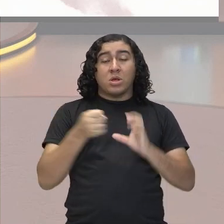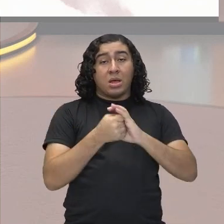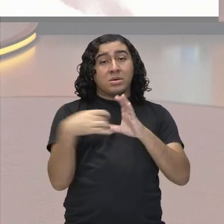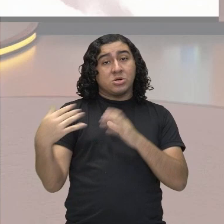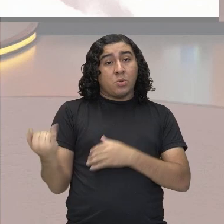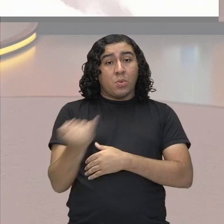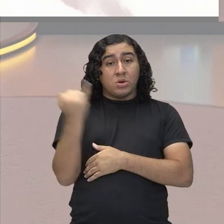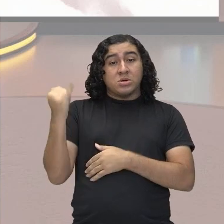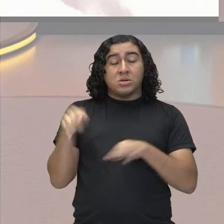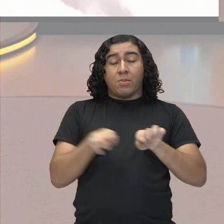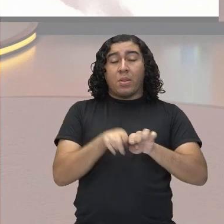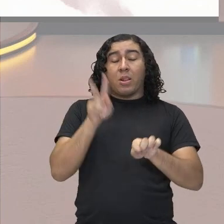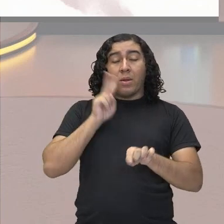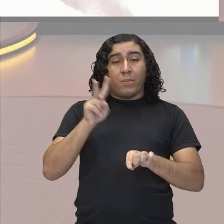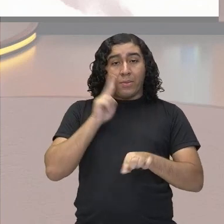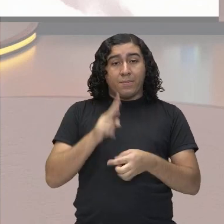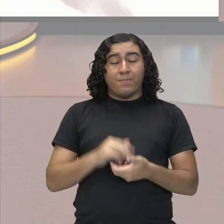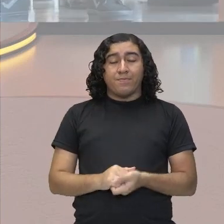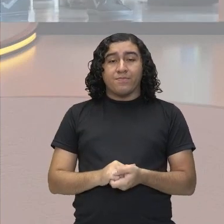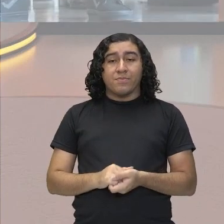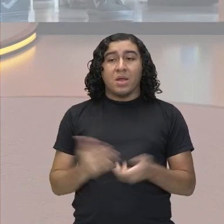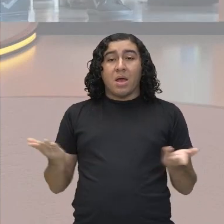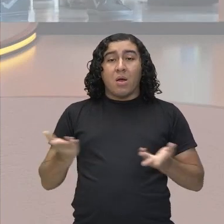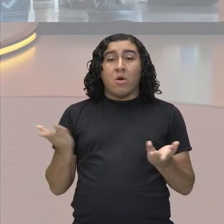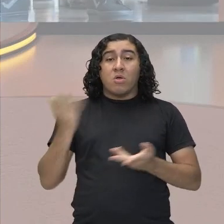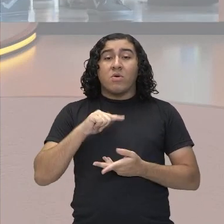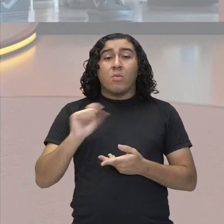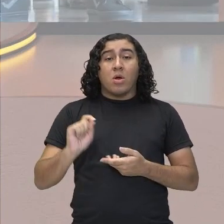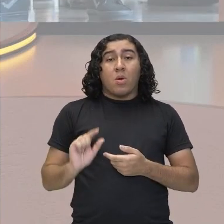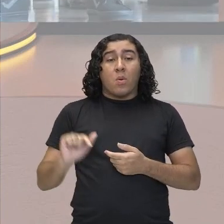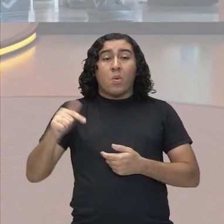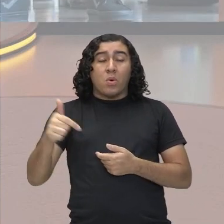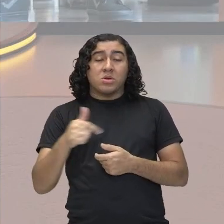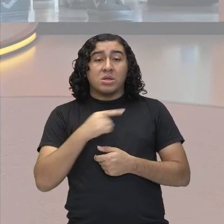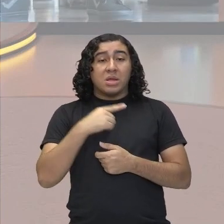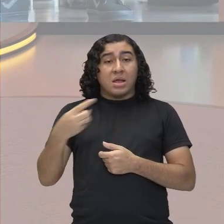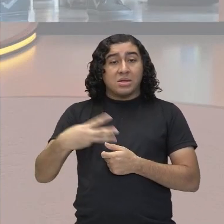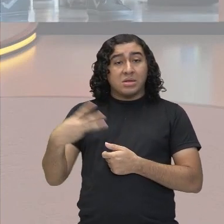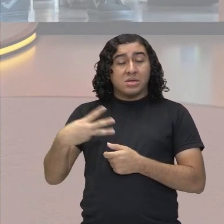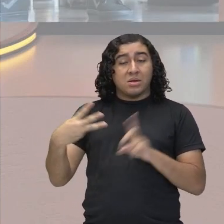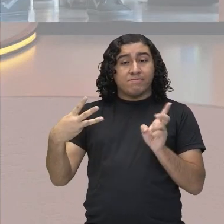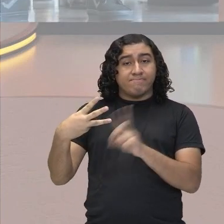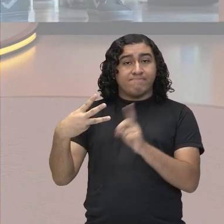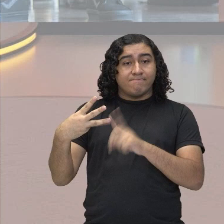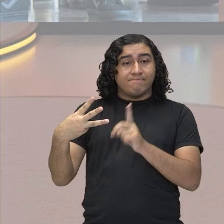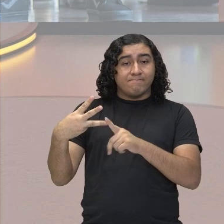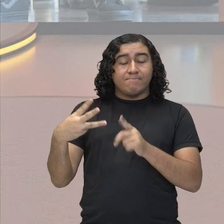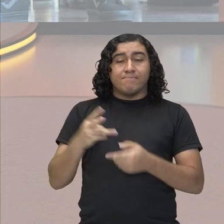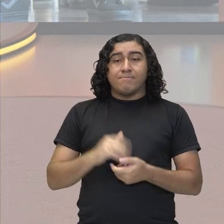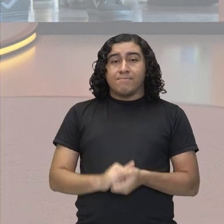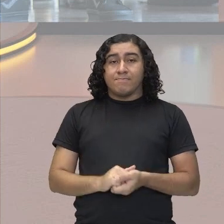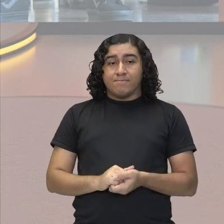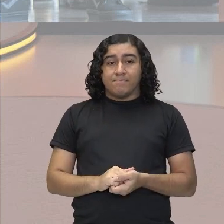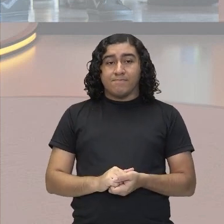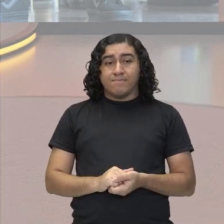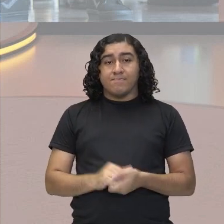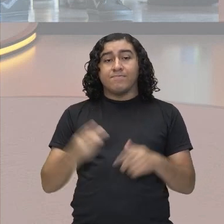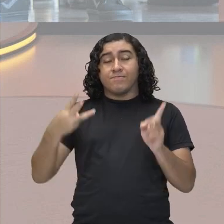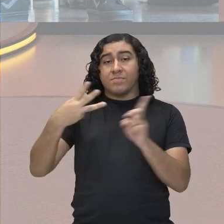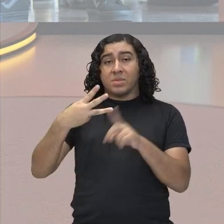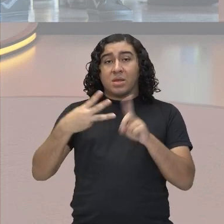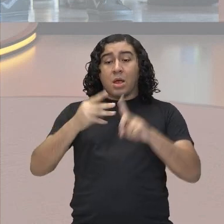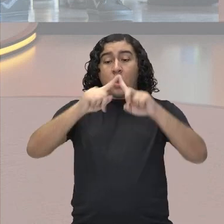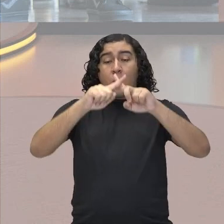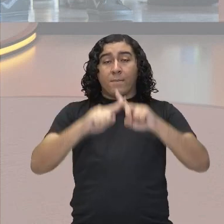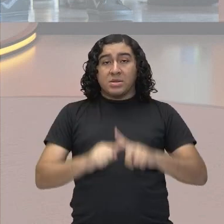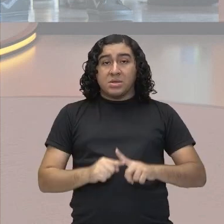aí. Perfeito? Vamos para a próxima. Tem uma terceira também. Vamos lá. A competição